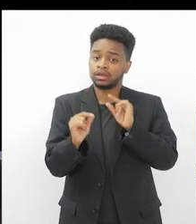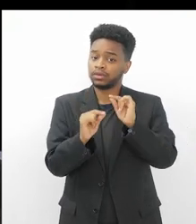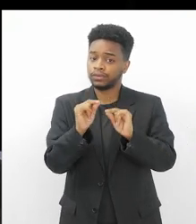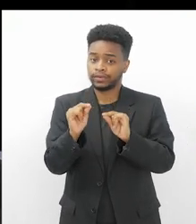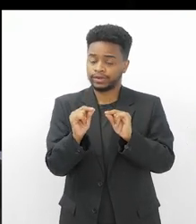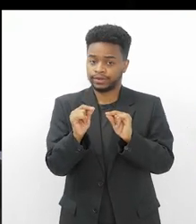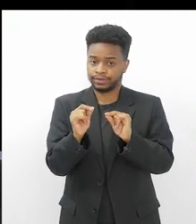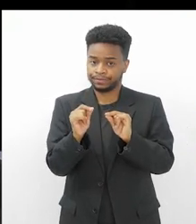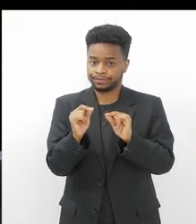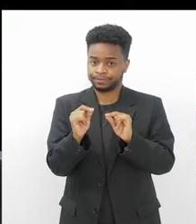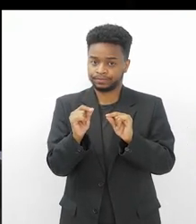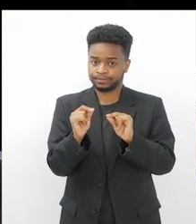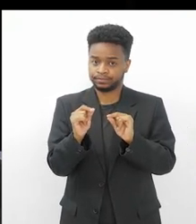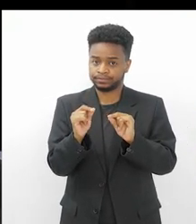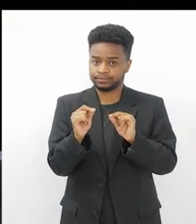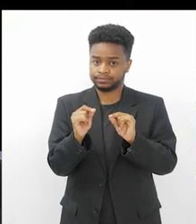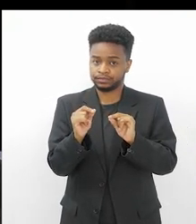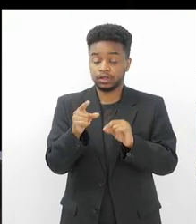também o fato de que